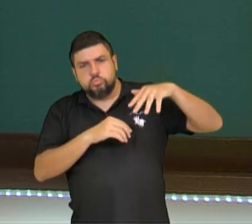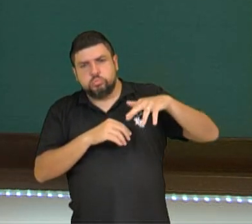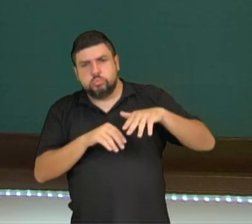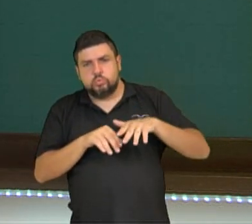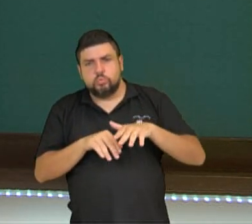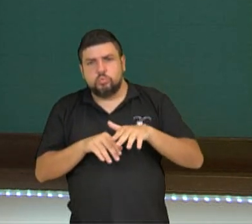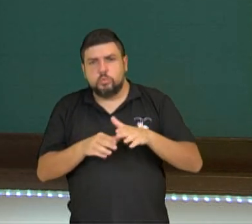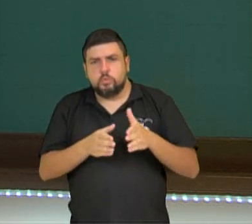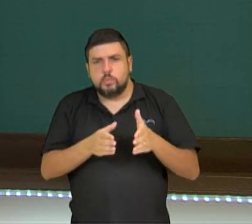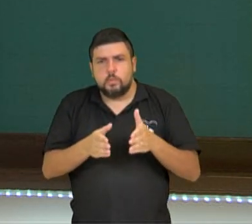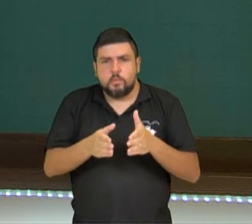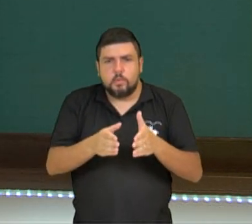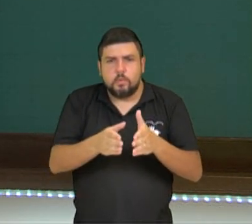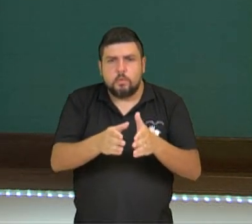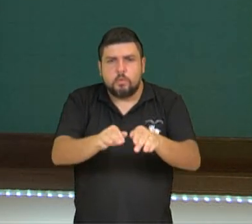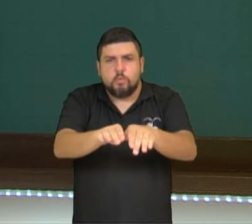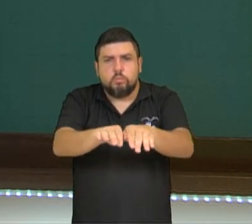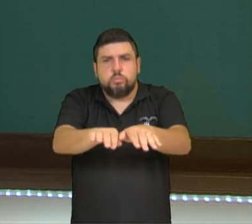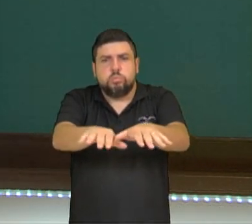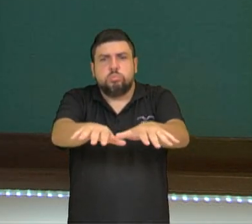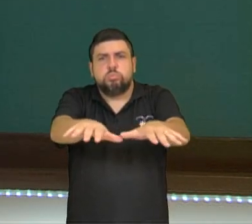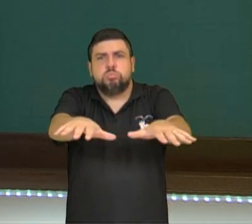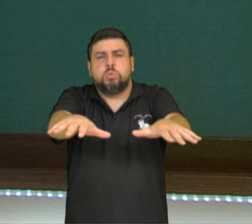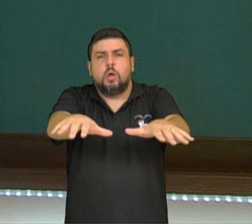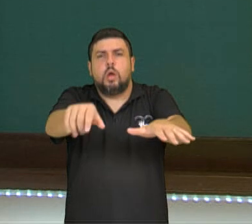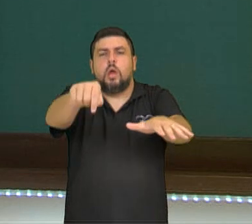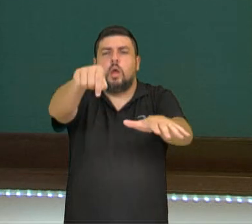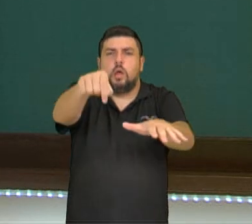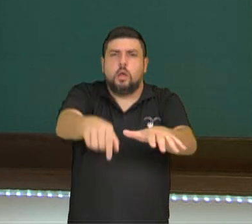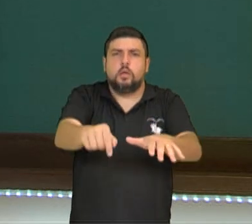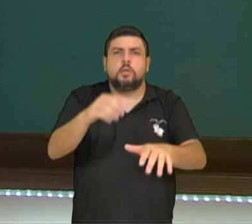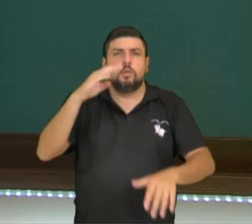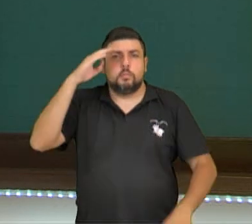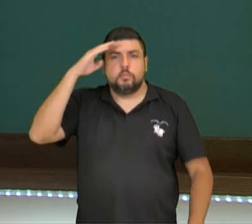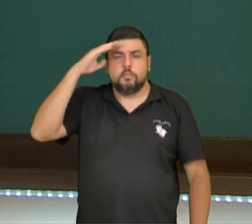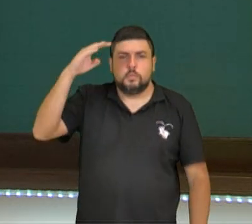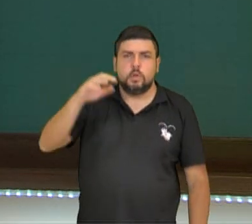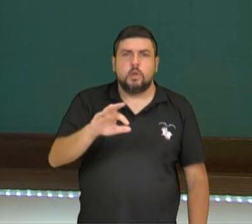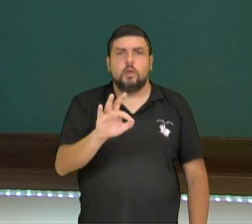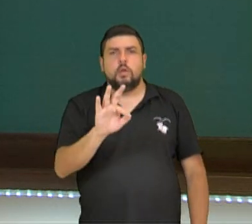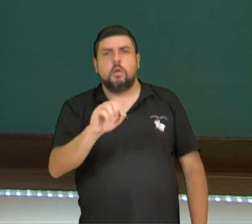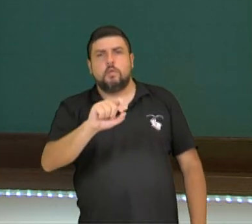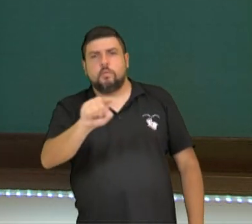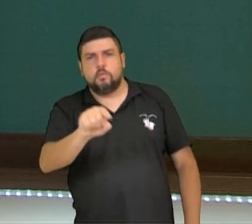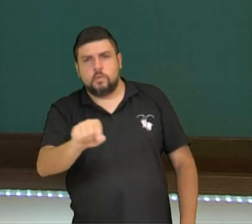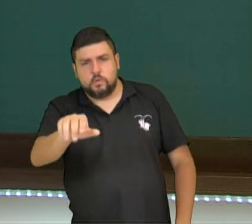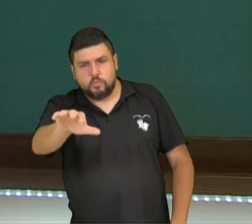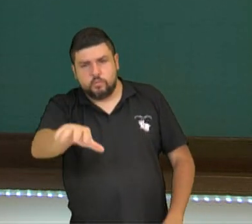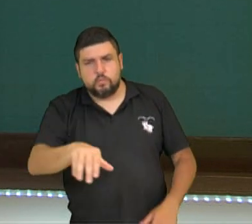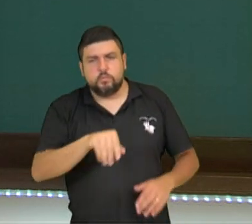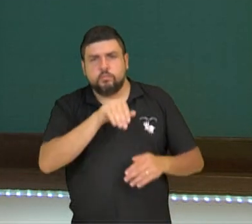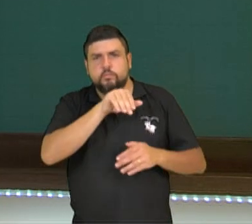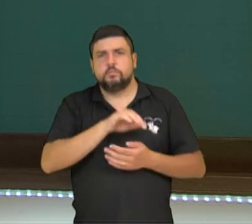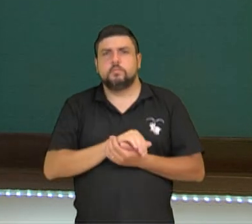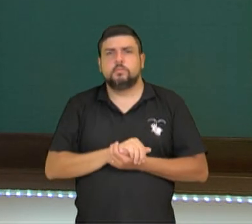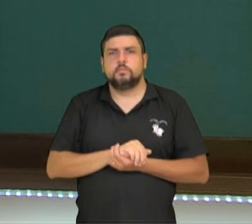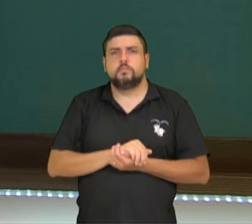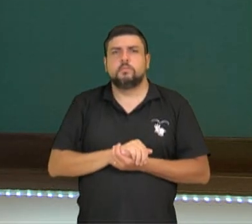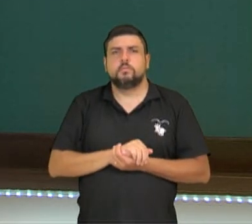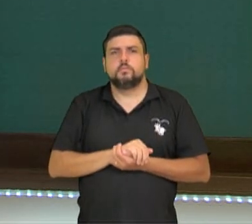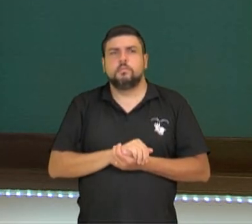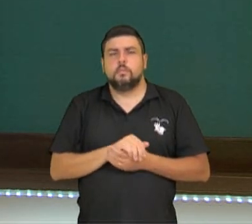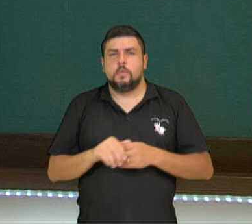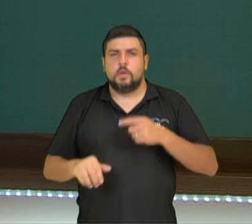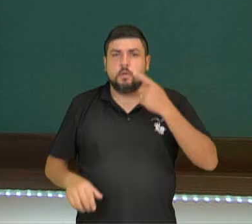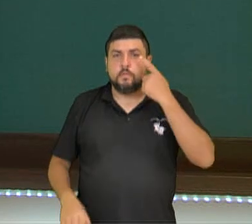principal, que é a parte mais baixa desta área, que a gente chama de bacia hidrográfica. Pensando nisso, então,